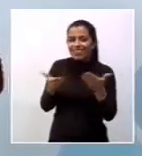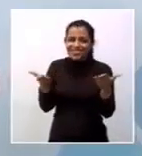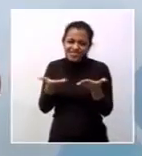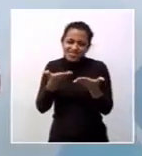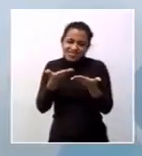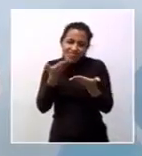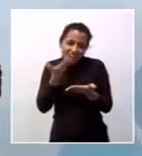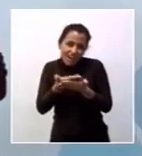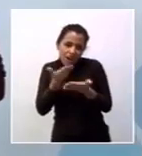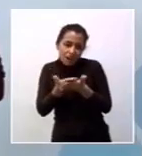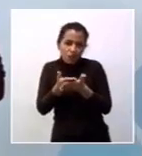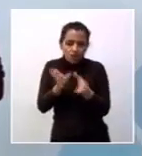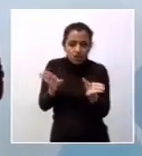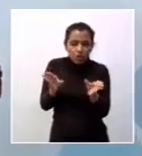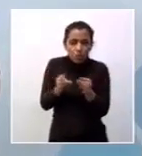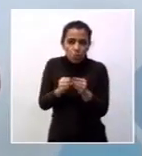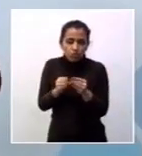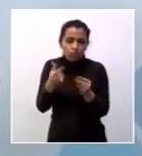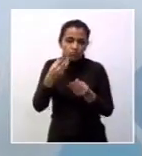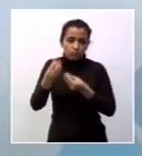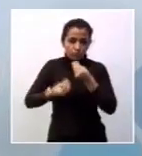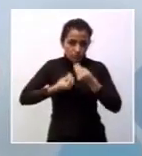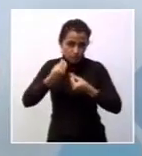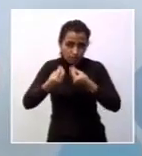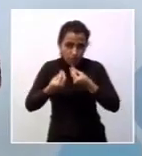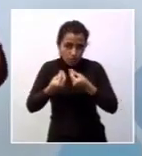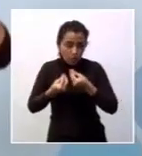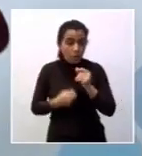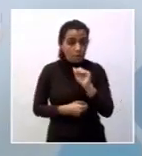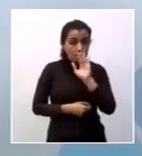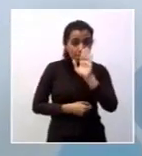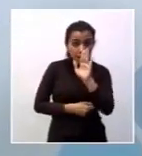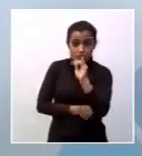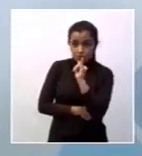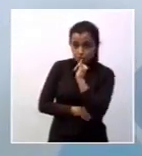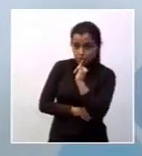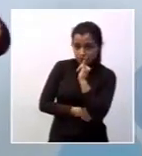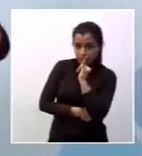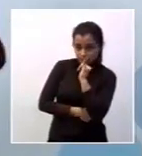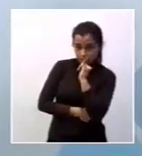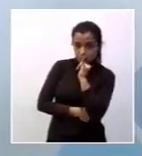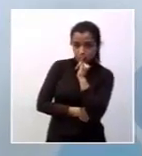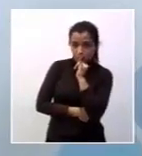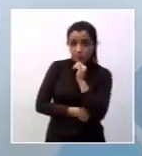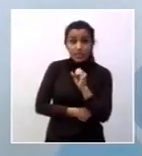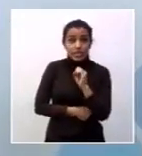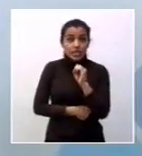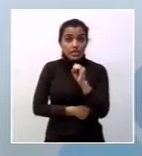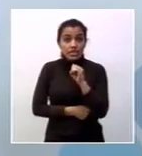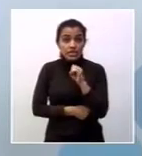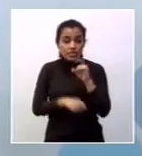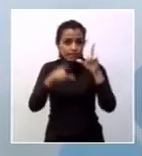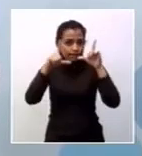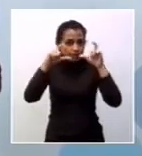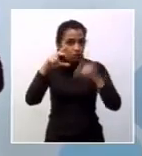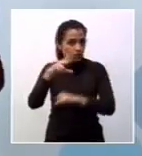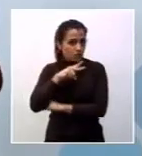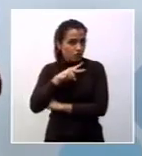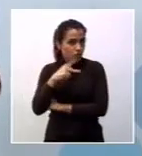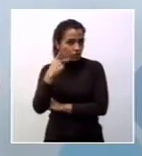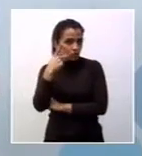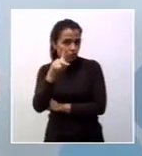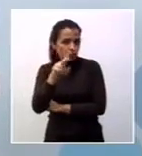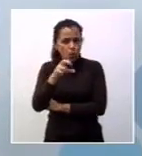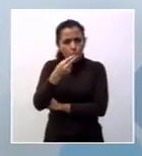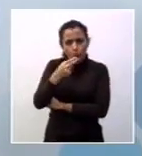para a gente ir por todas elas, tá? Mas, por exemplo, se foi exposta uma foto sua ou uma